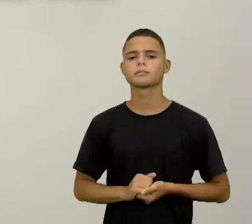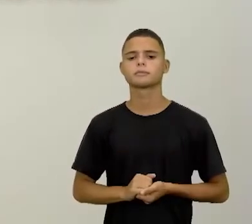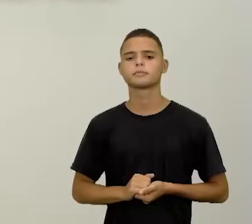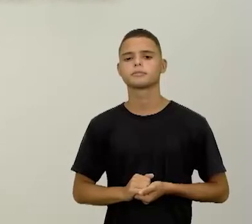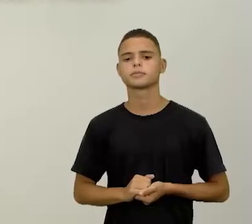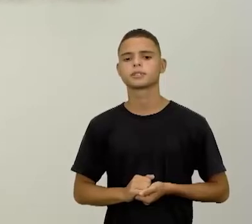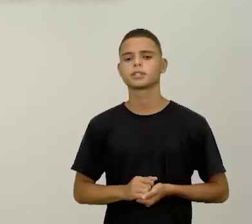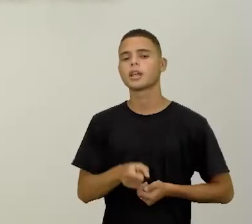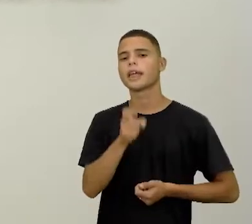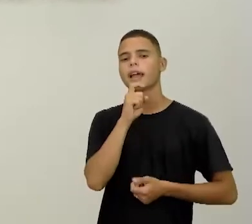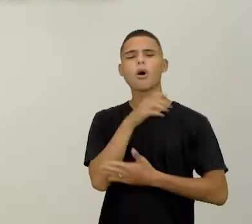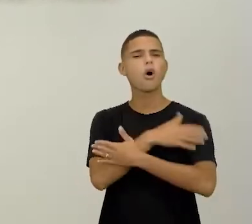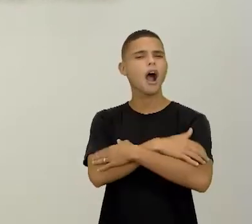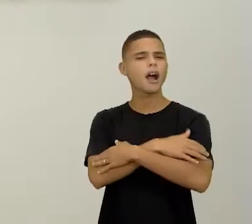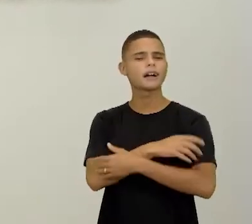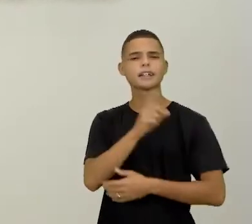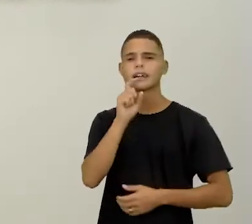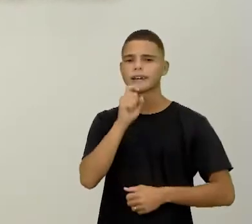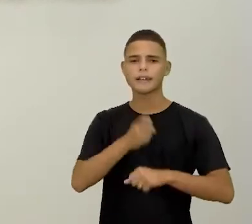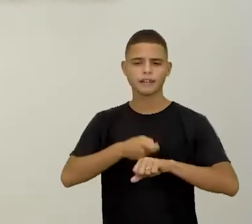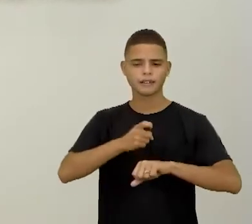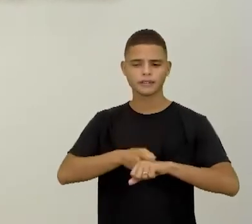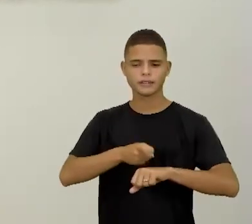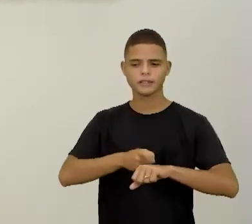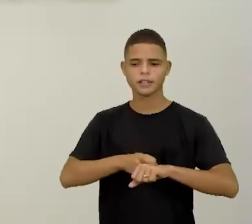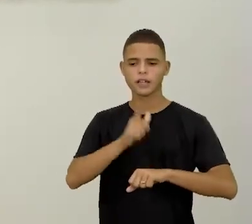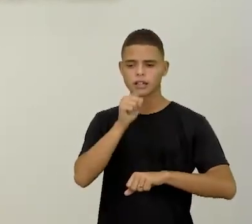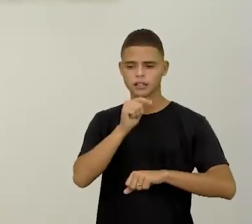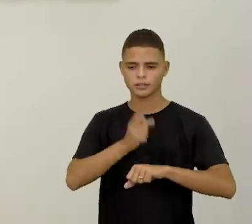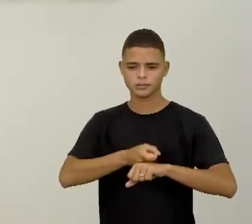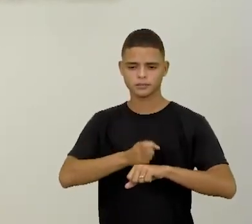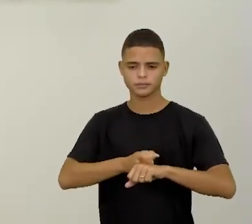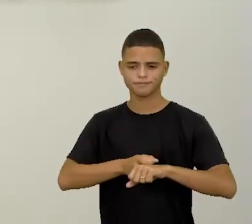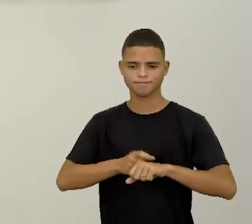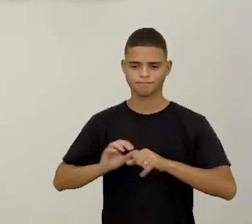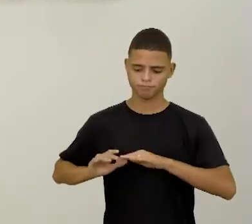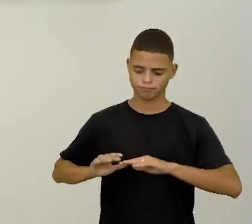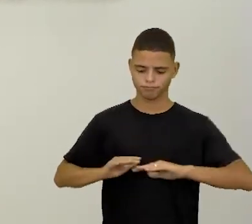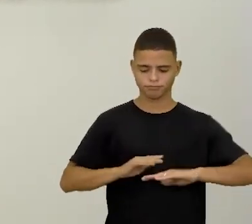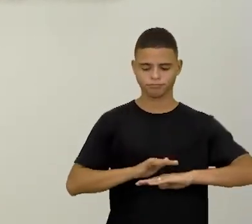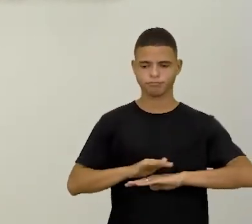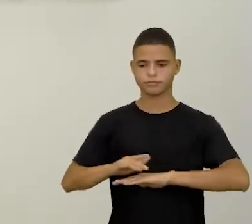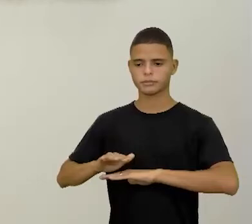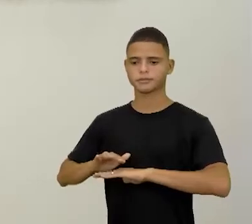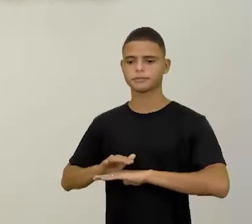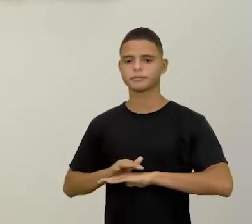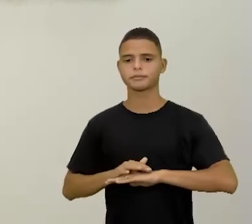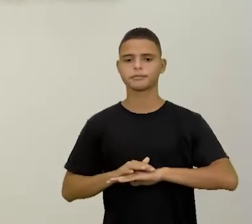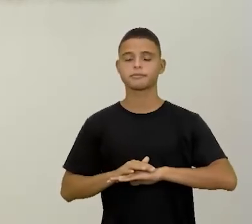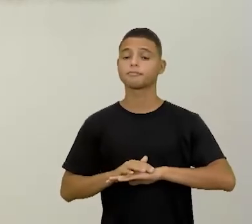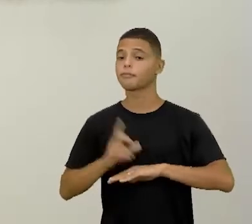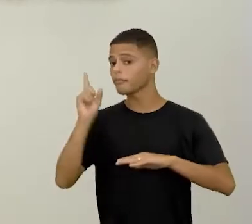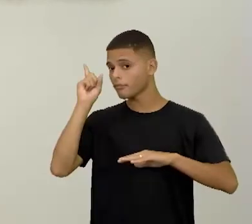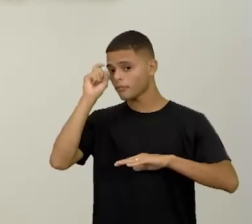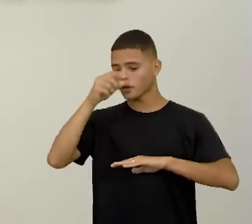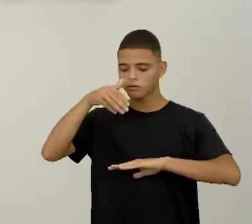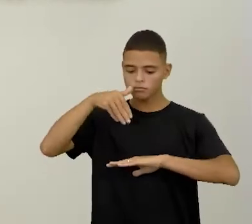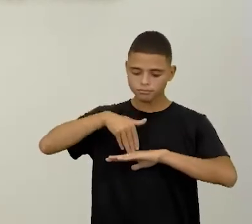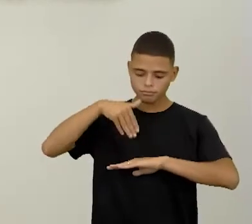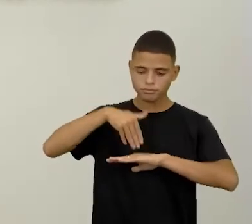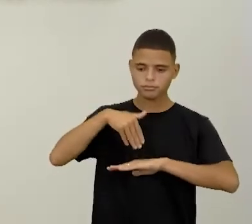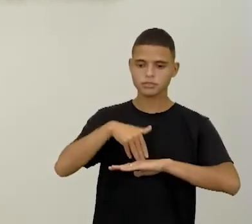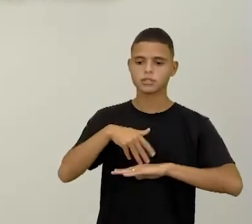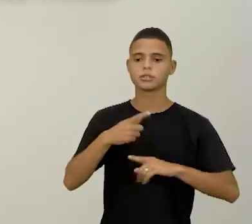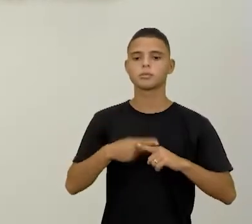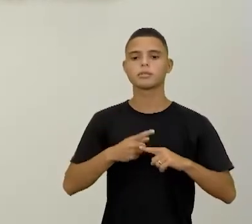então o gelo flutua? Além da densidade, tem a ligação de hidrogênio, que ela é difícil de romper, porque a